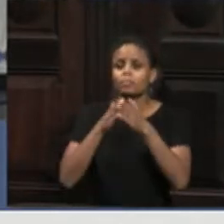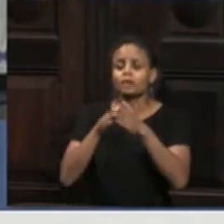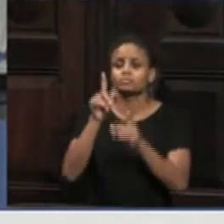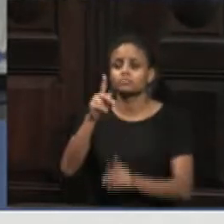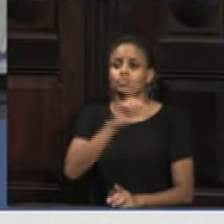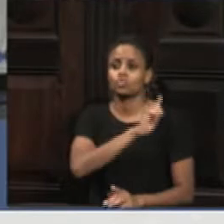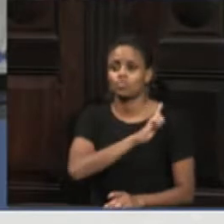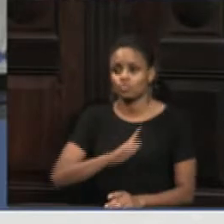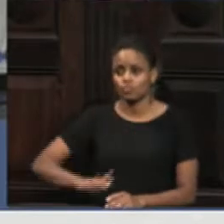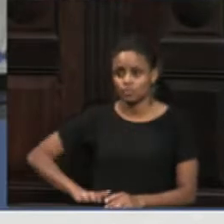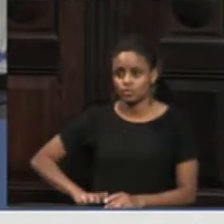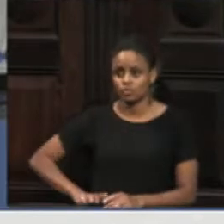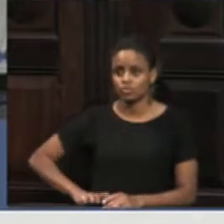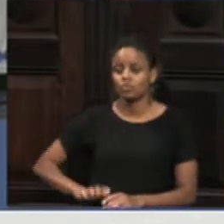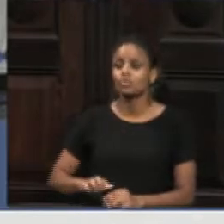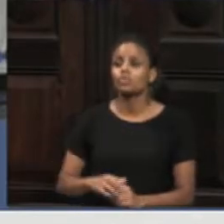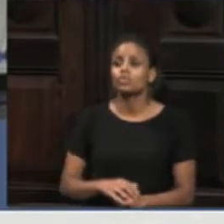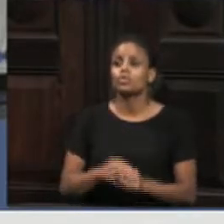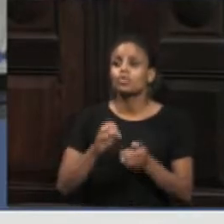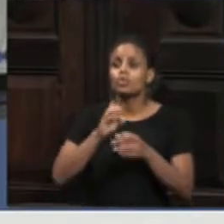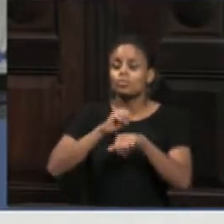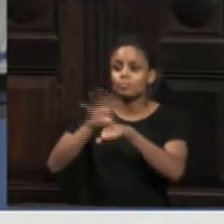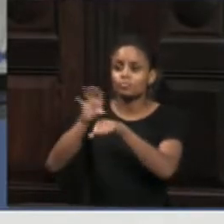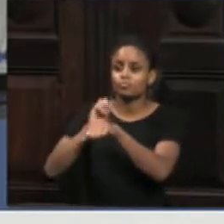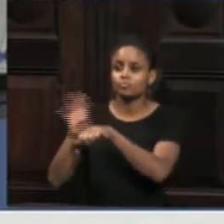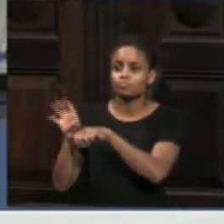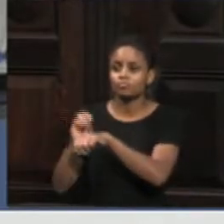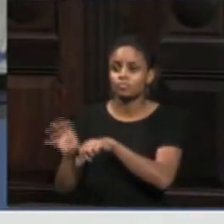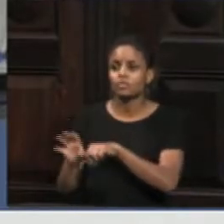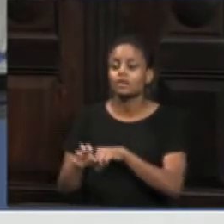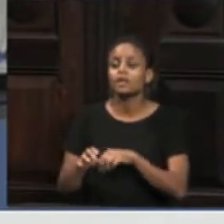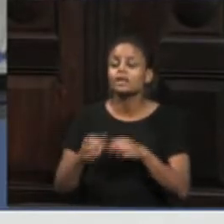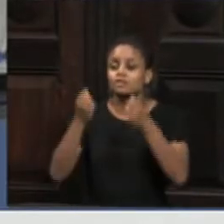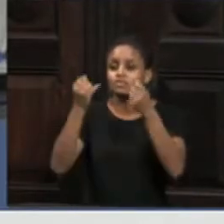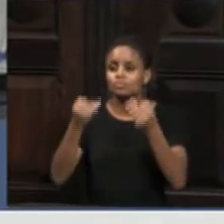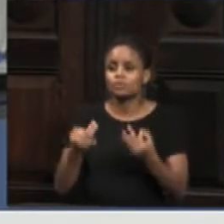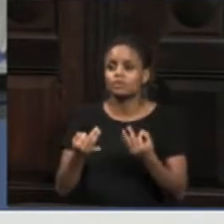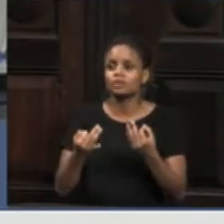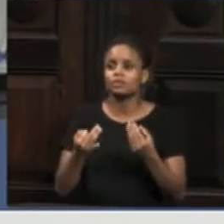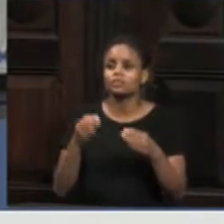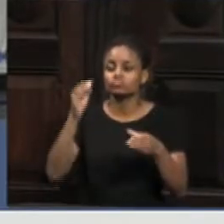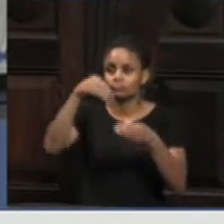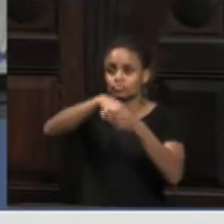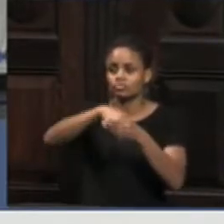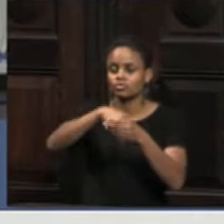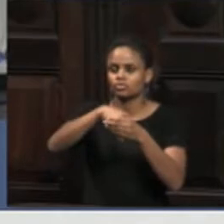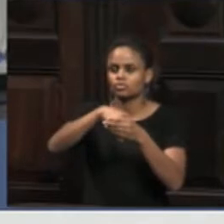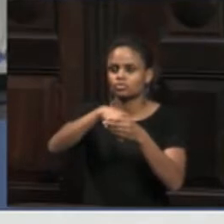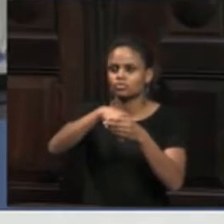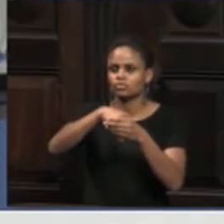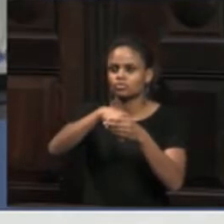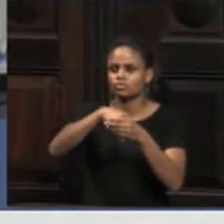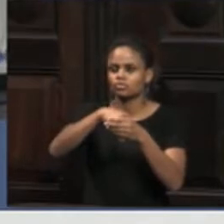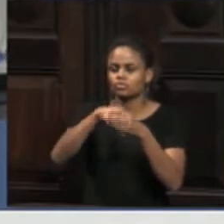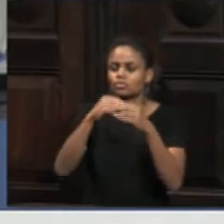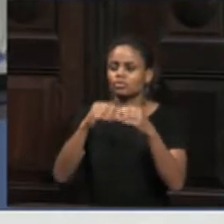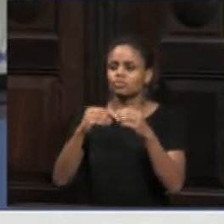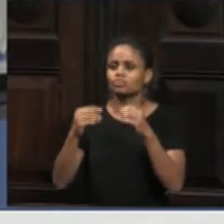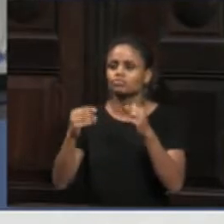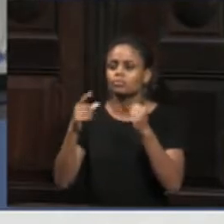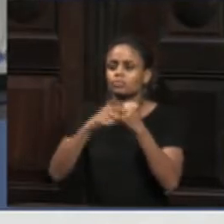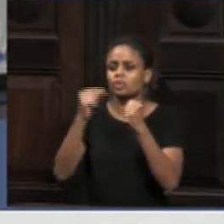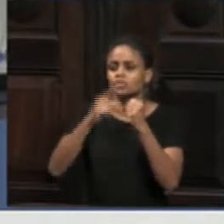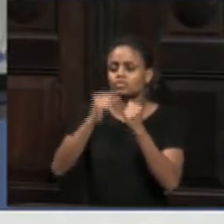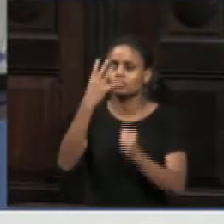senhor governador Luiz Fernando de Souza Pezão o envio de mensagem dispondo sobre a inclusão do parágrafo 3º, alteração dos parágrafos 1º e 2º do